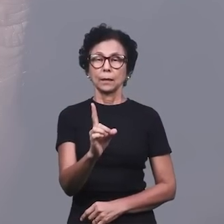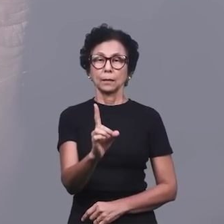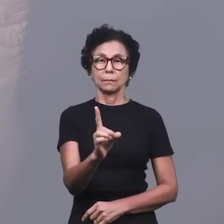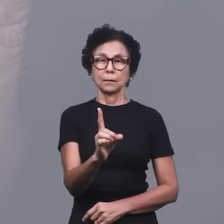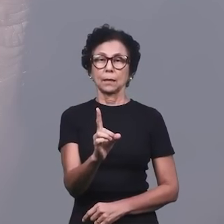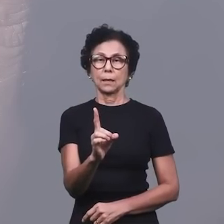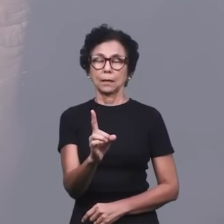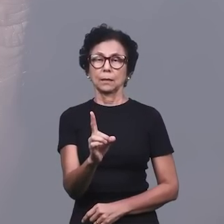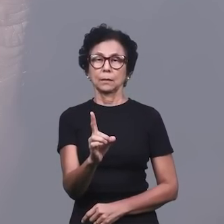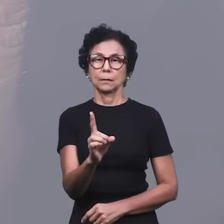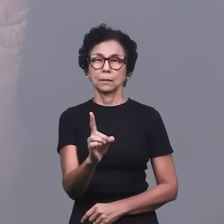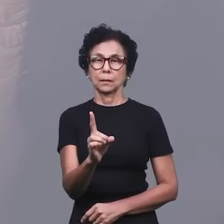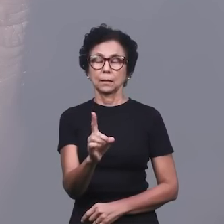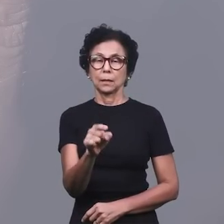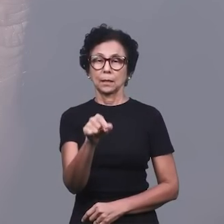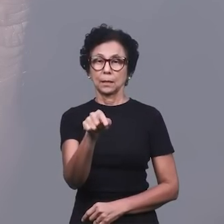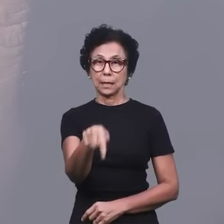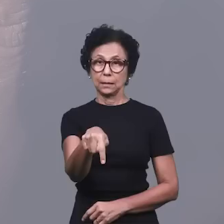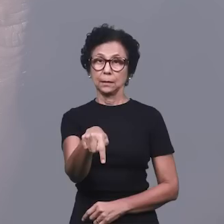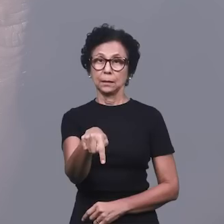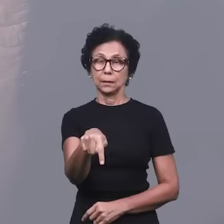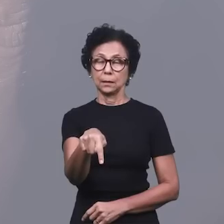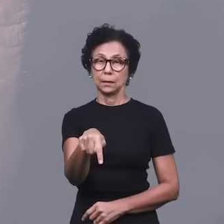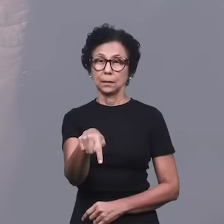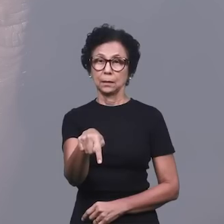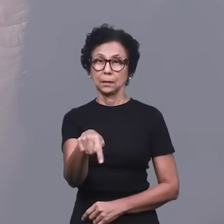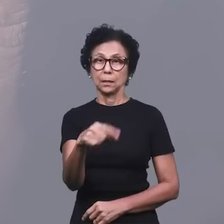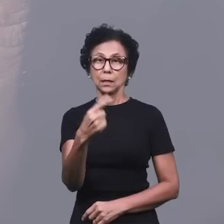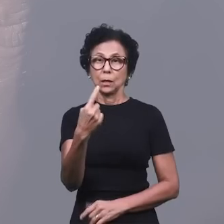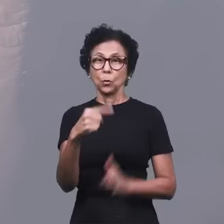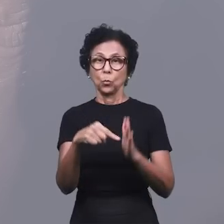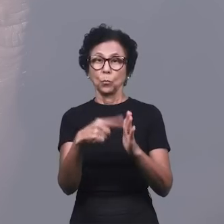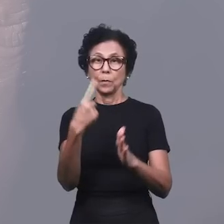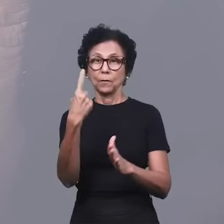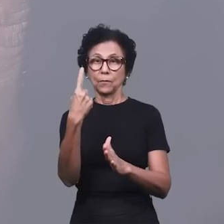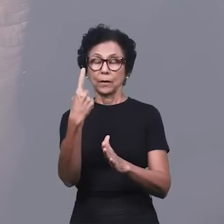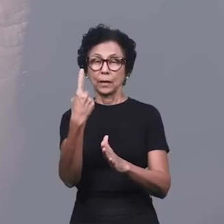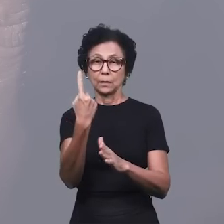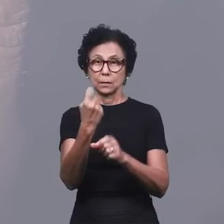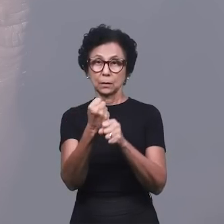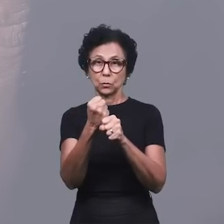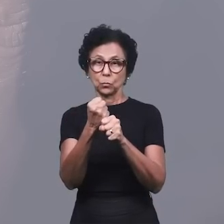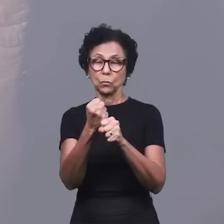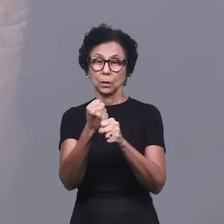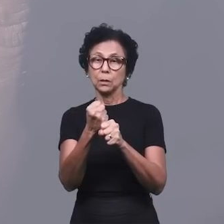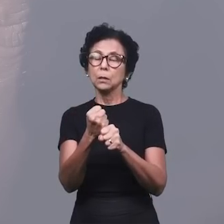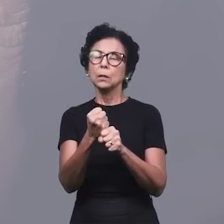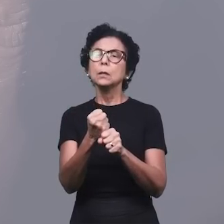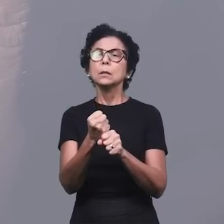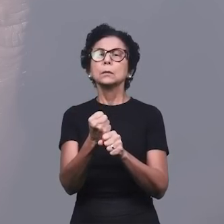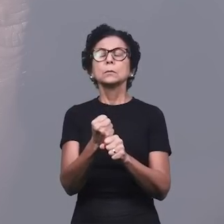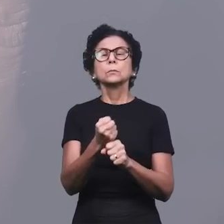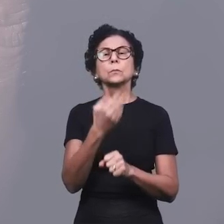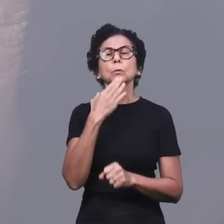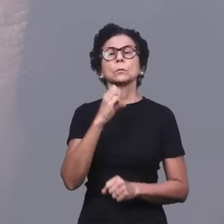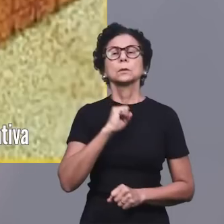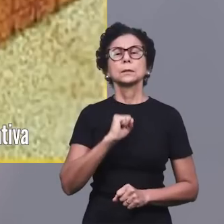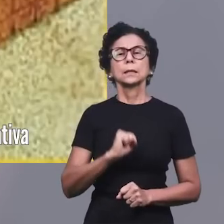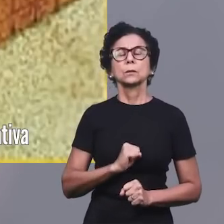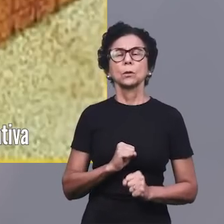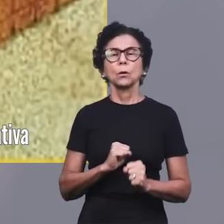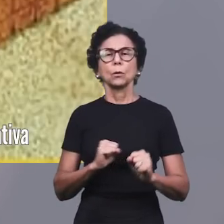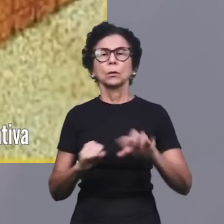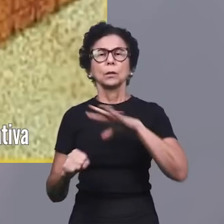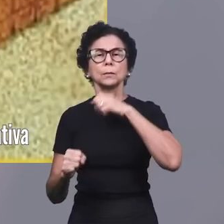sumo sacerdote, uma vez por ano, levava aquele sangue e apresentava este sangue